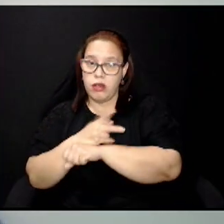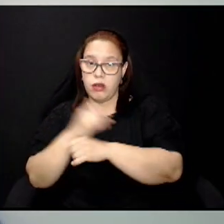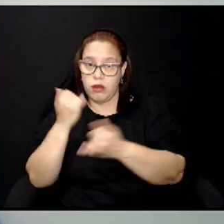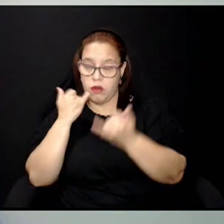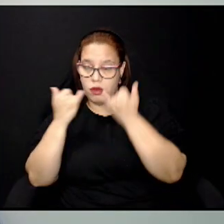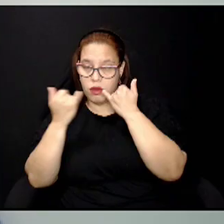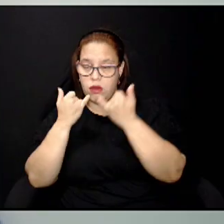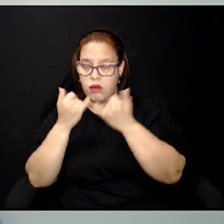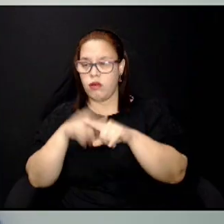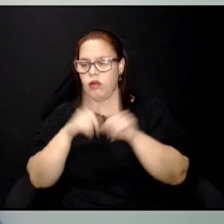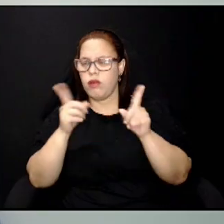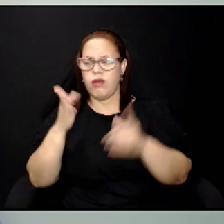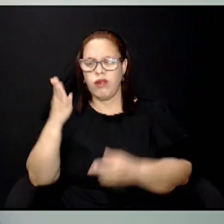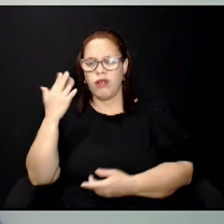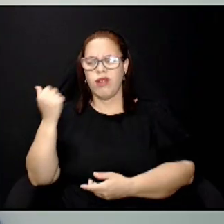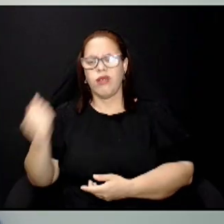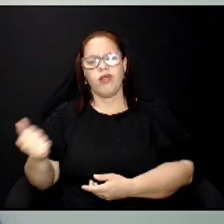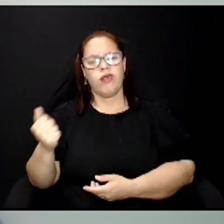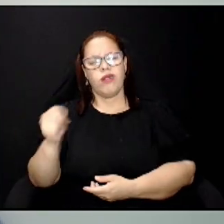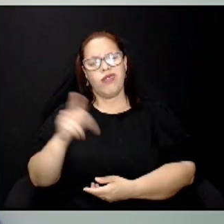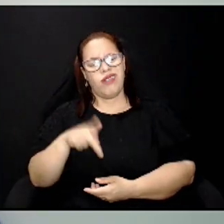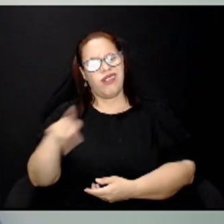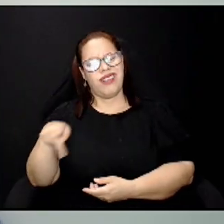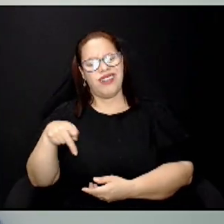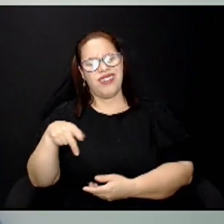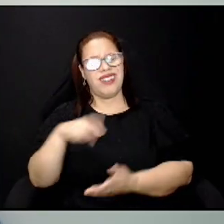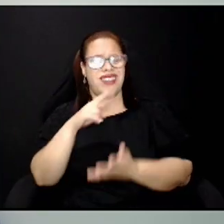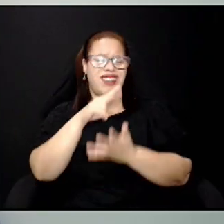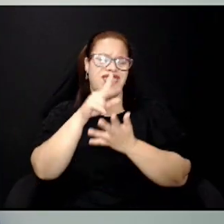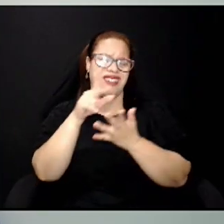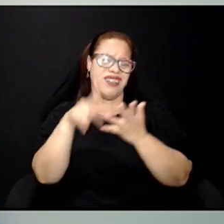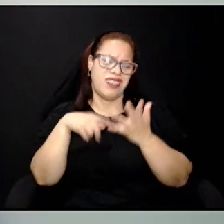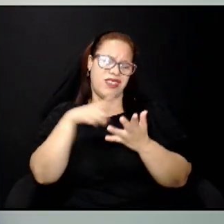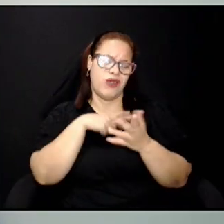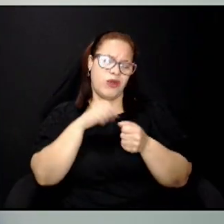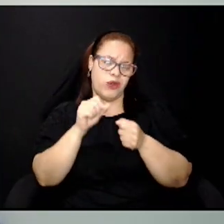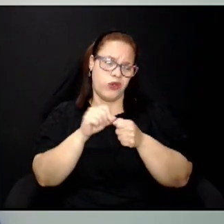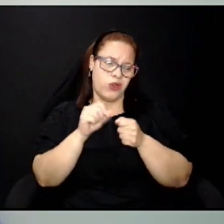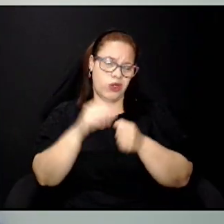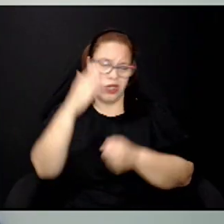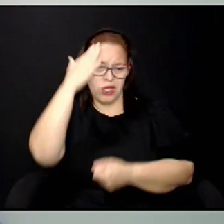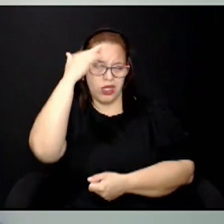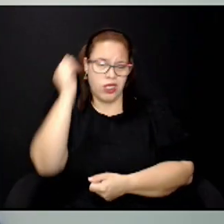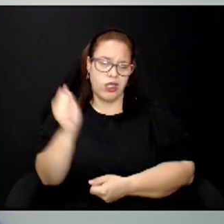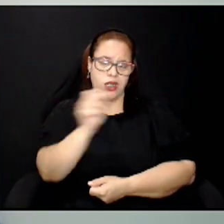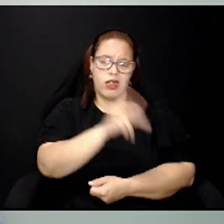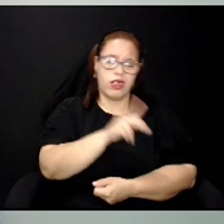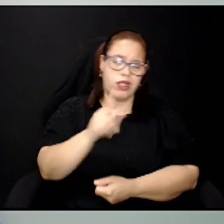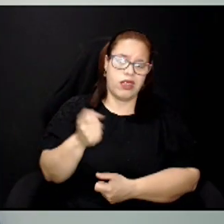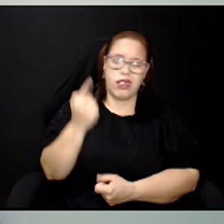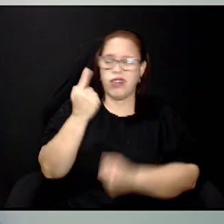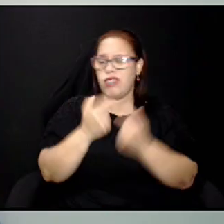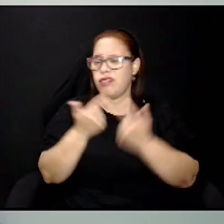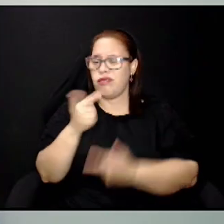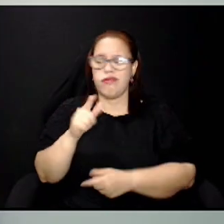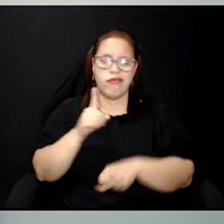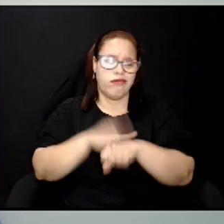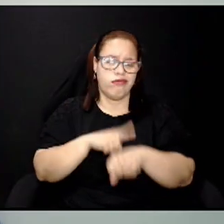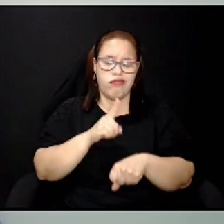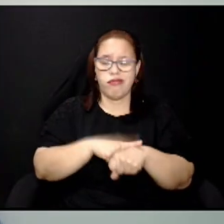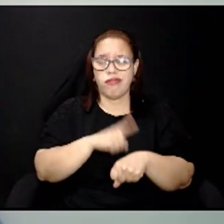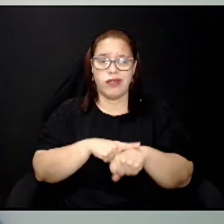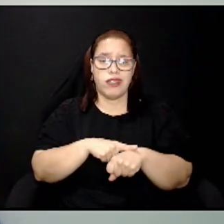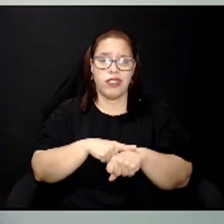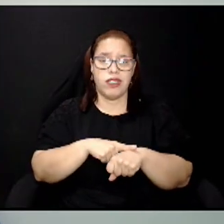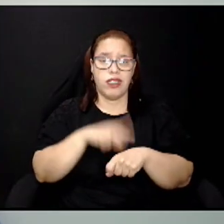gente sabe que o professor tem muitas demandas, a gente sabe que o professor às vezes não tem tempo, e o cuidado